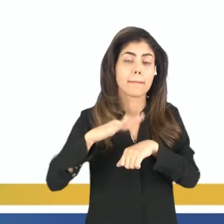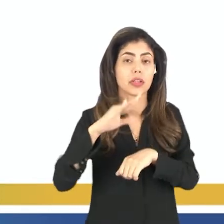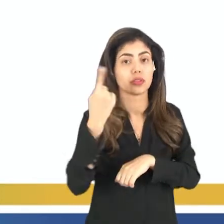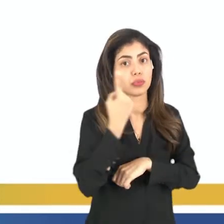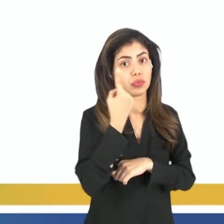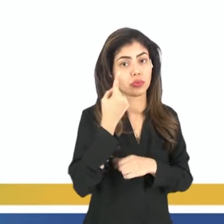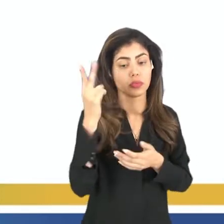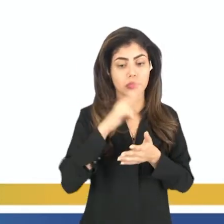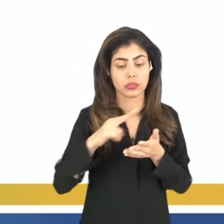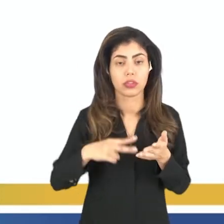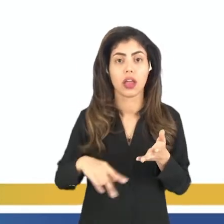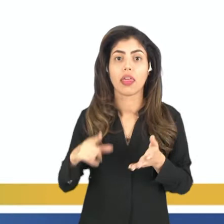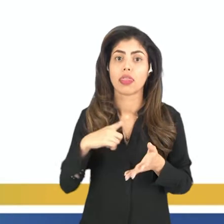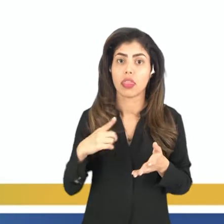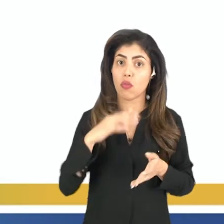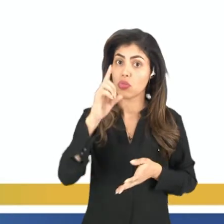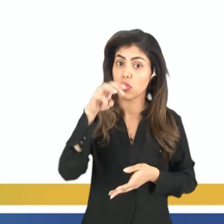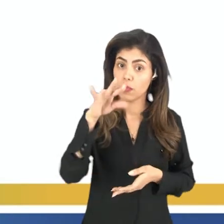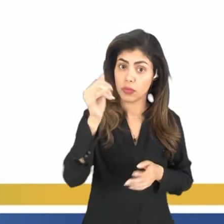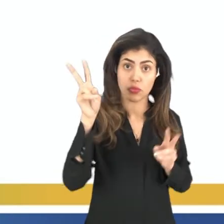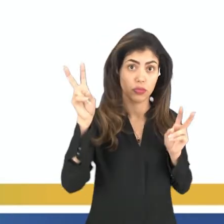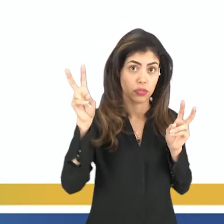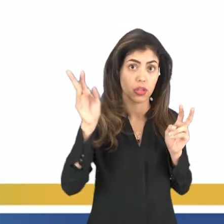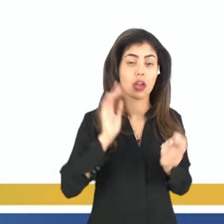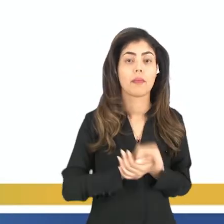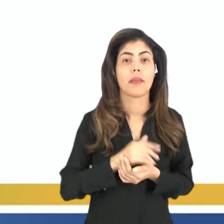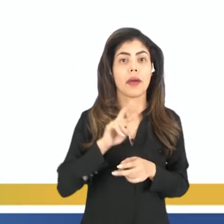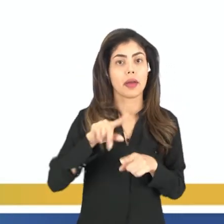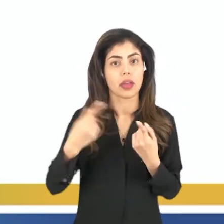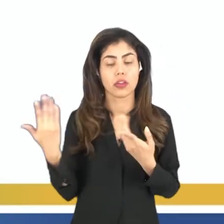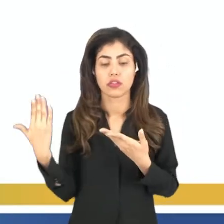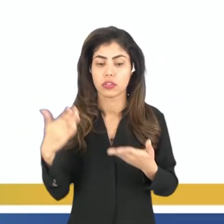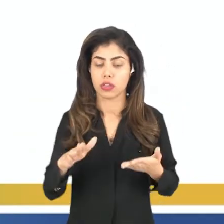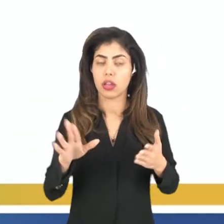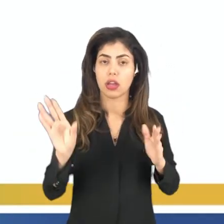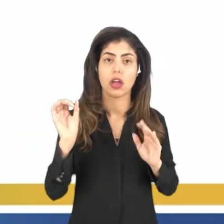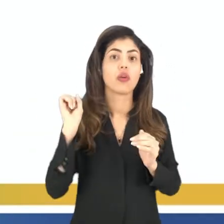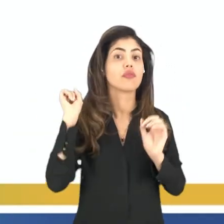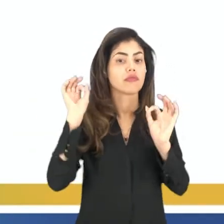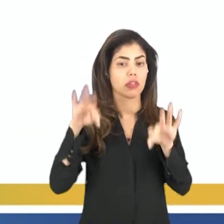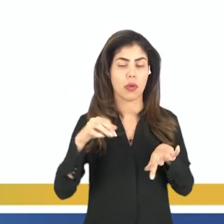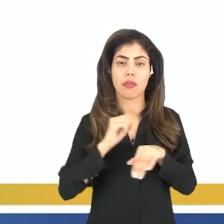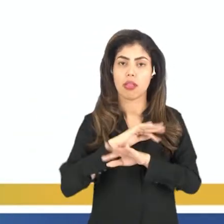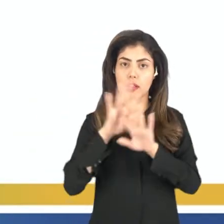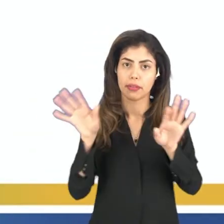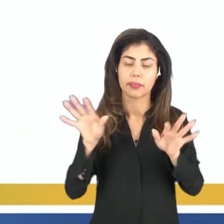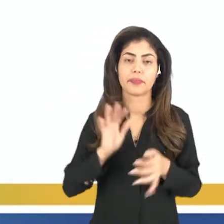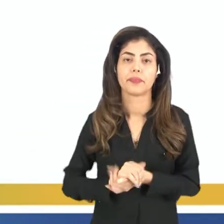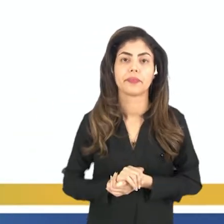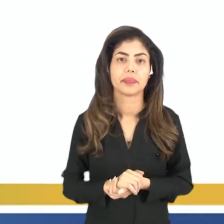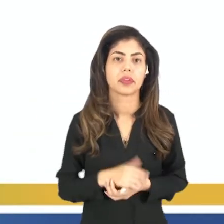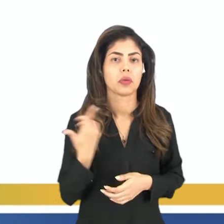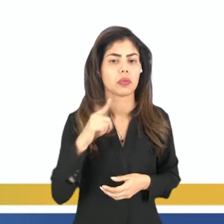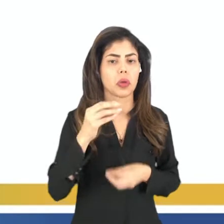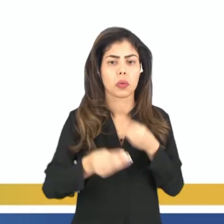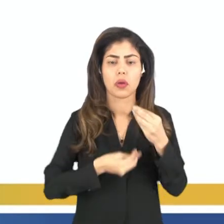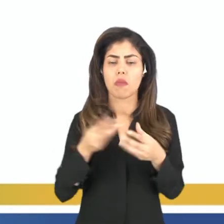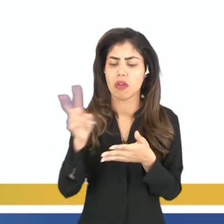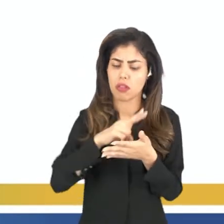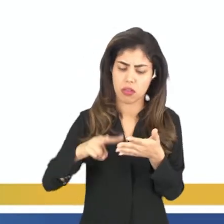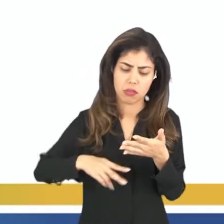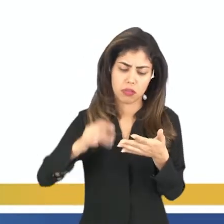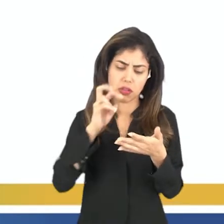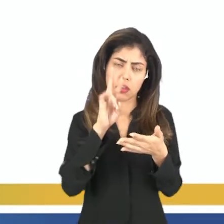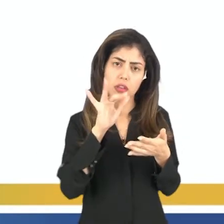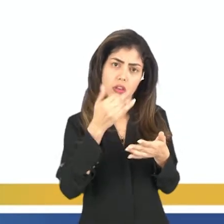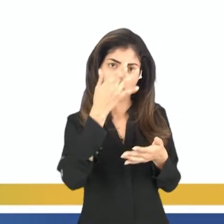uma leitura e ter domínio do assunto para poder chegar a uma conclusão clara, certo? Então, não adianta nada eu fazer uma leitura